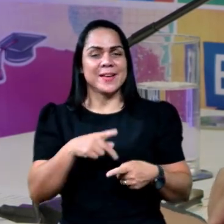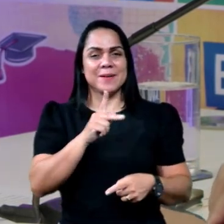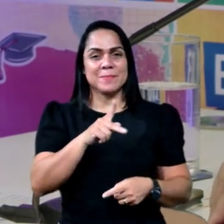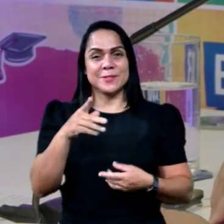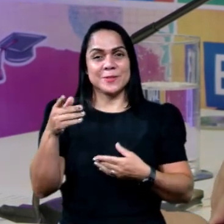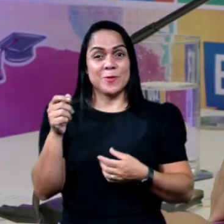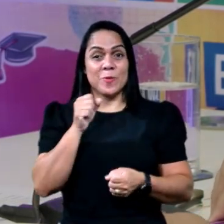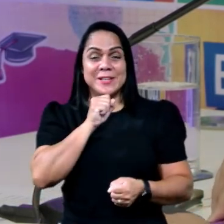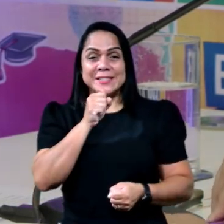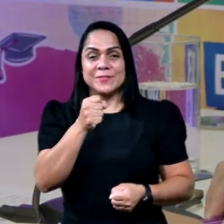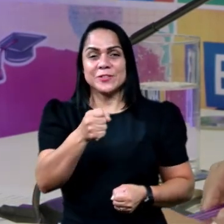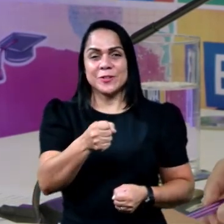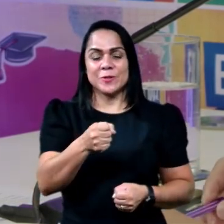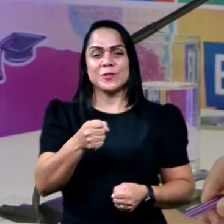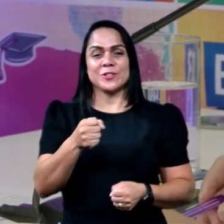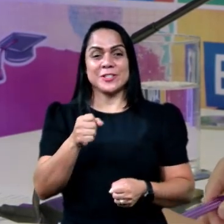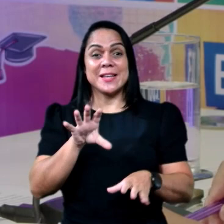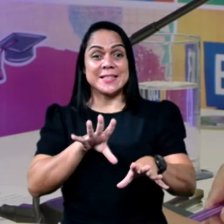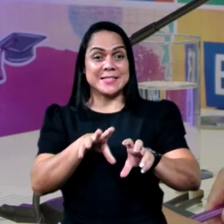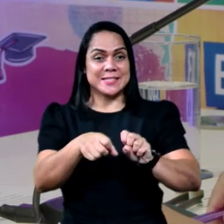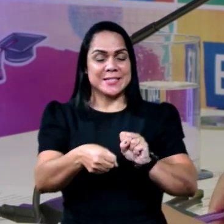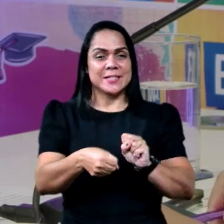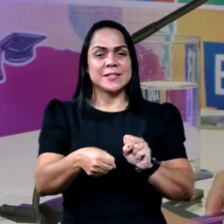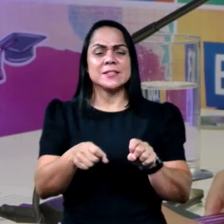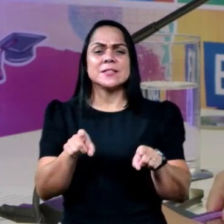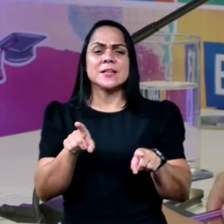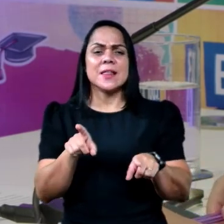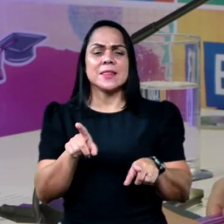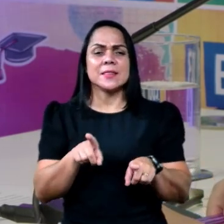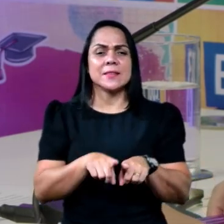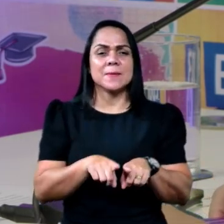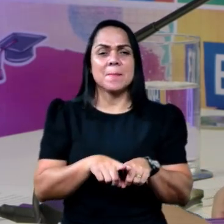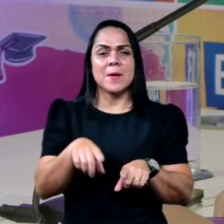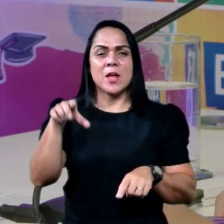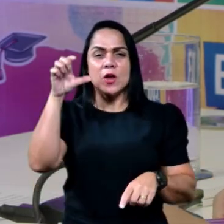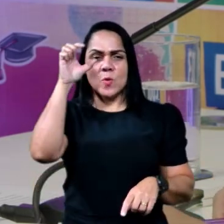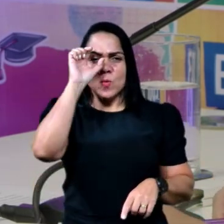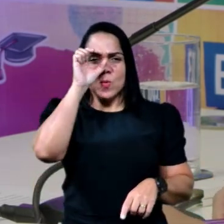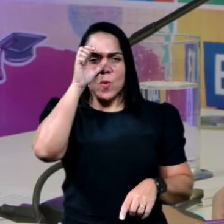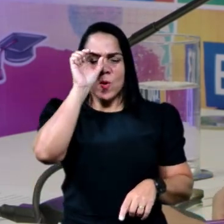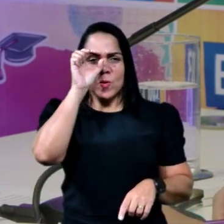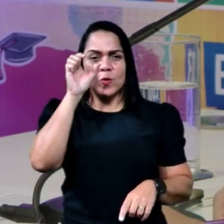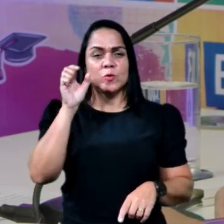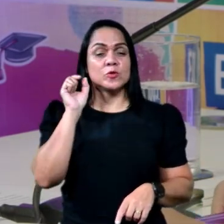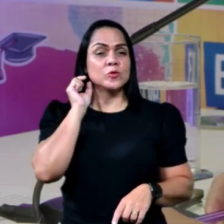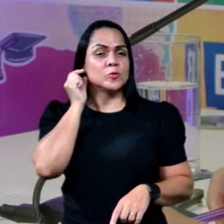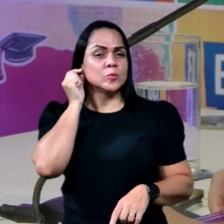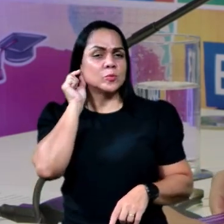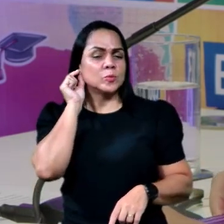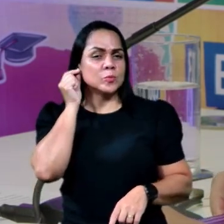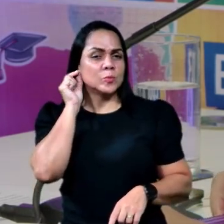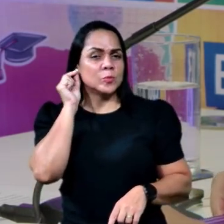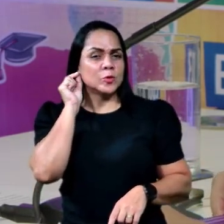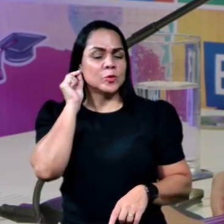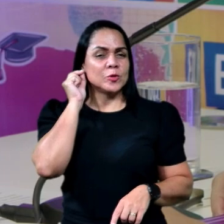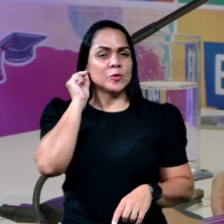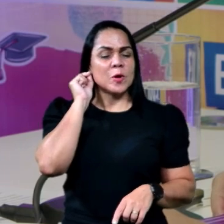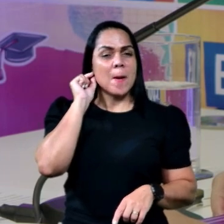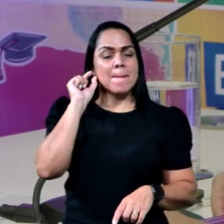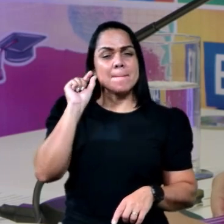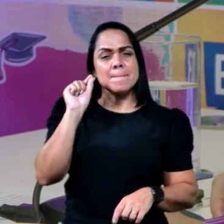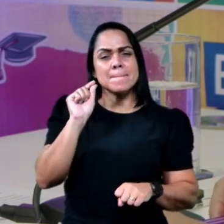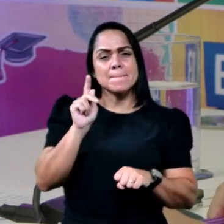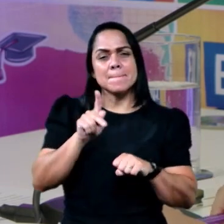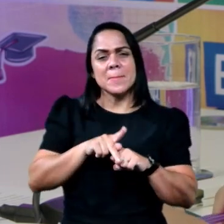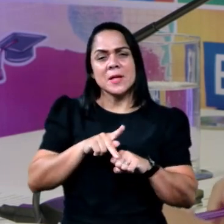hoje. E também estou usando um óculos redondo e um brinco com uma leve pedrinha